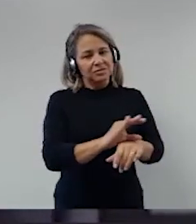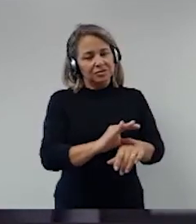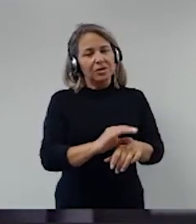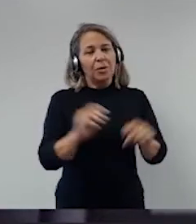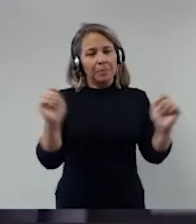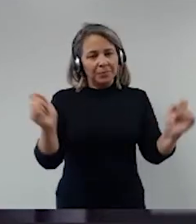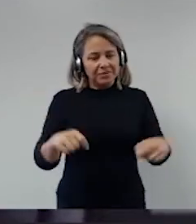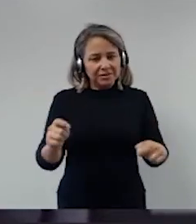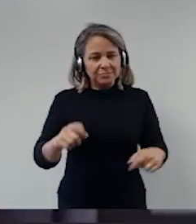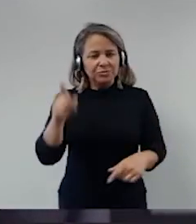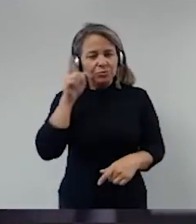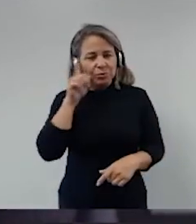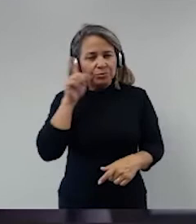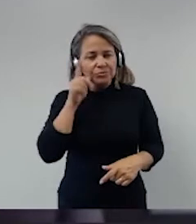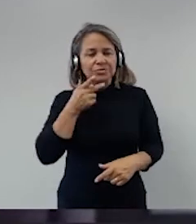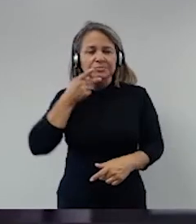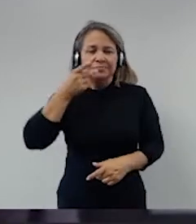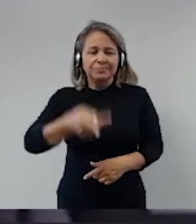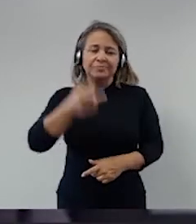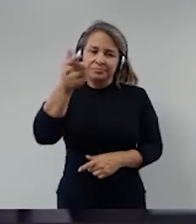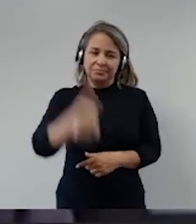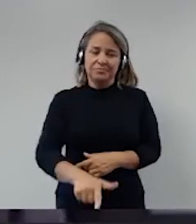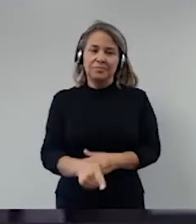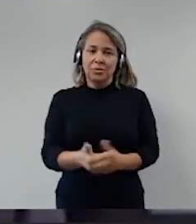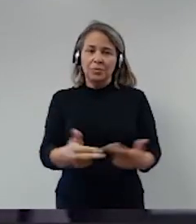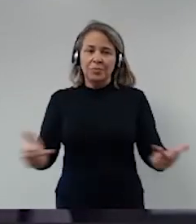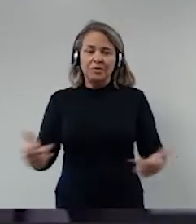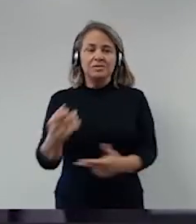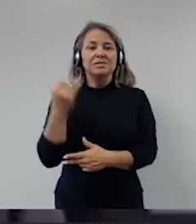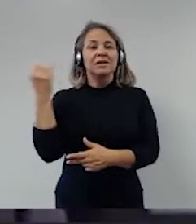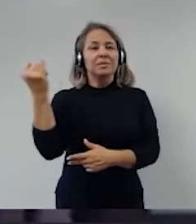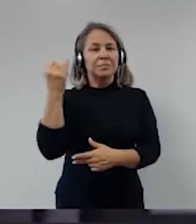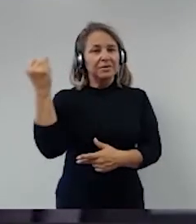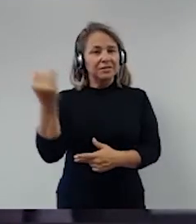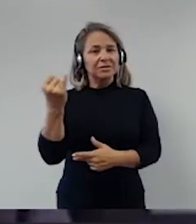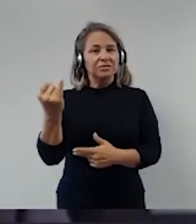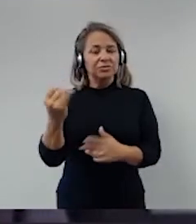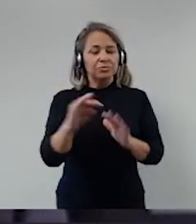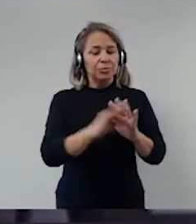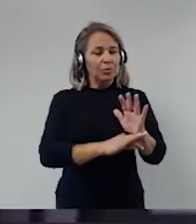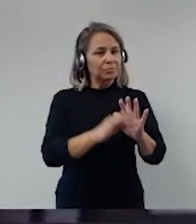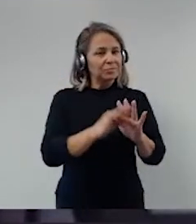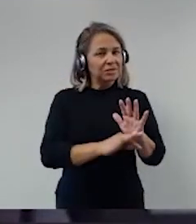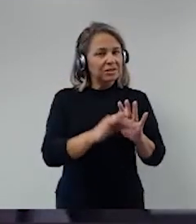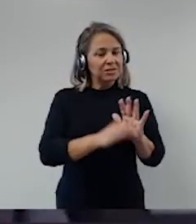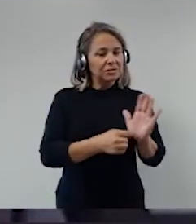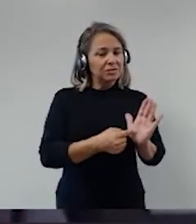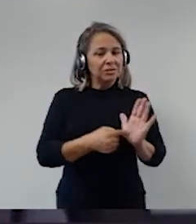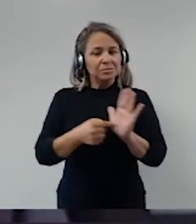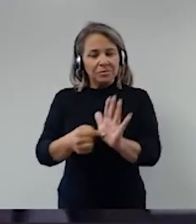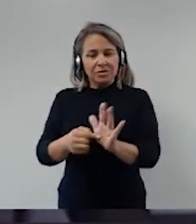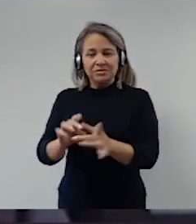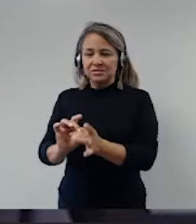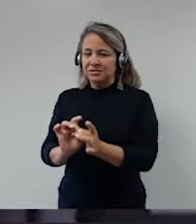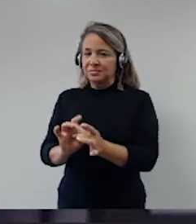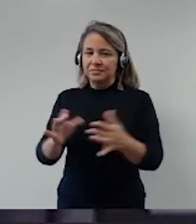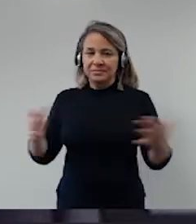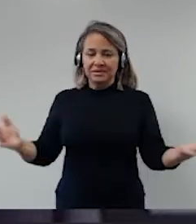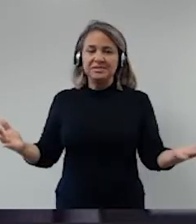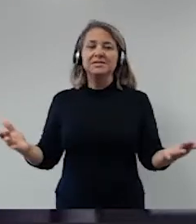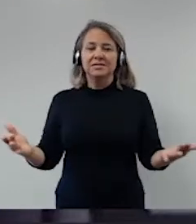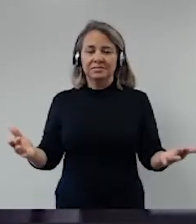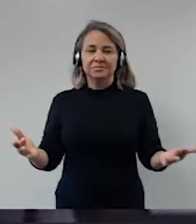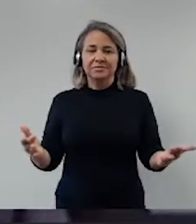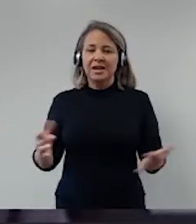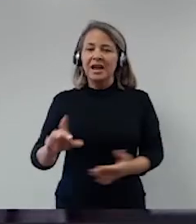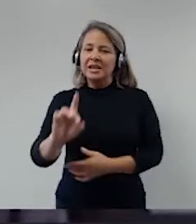instante, a todo momento, reafirmá-la como um órgão fundamental, como um texto que traz o Estado Democrático de Direito, a